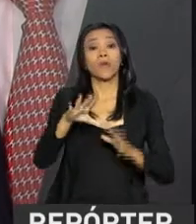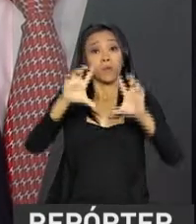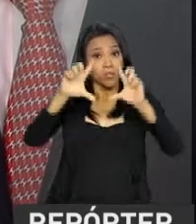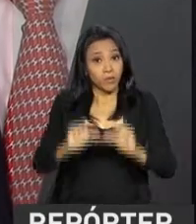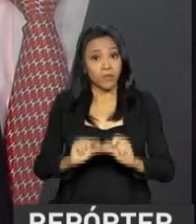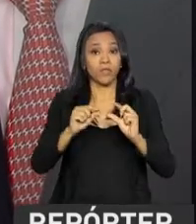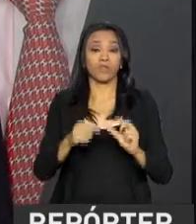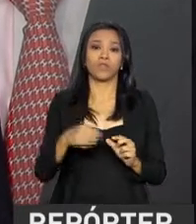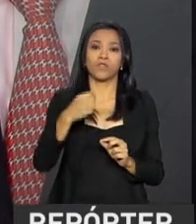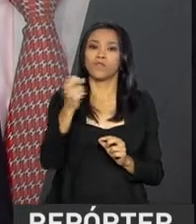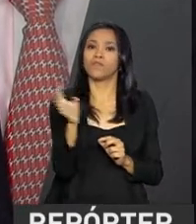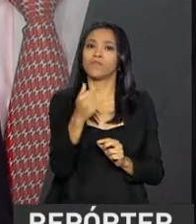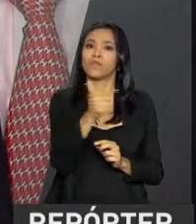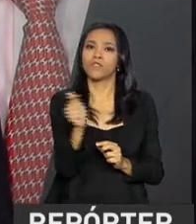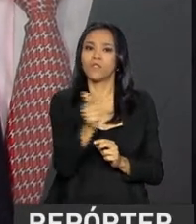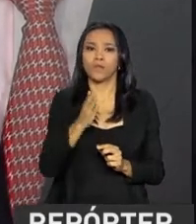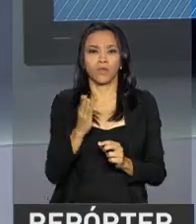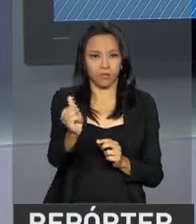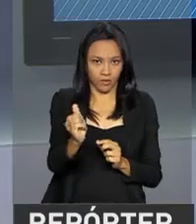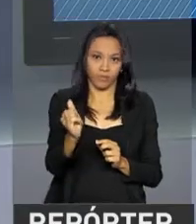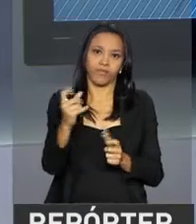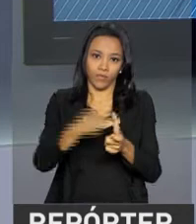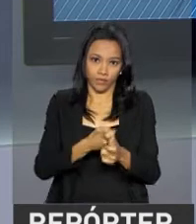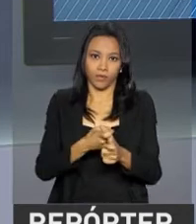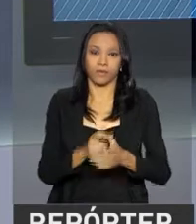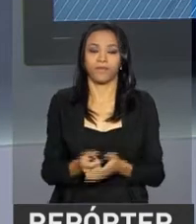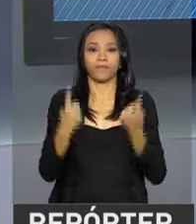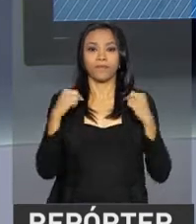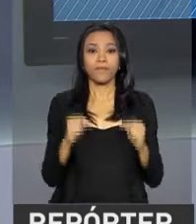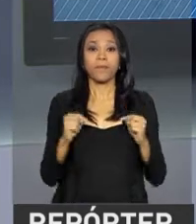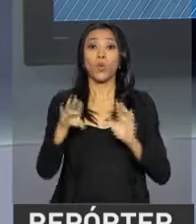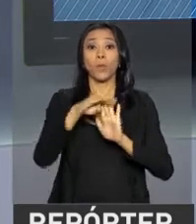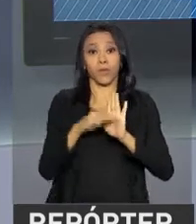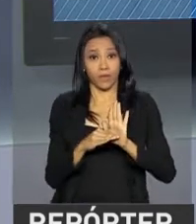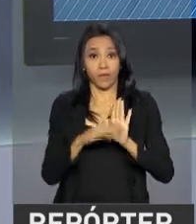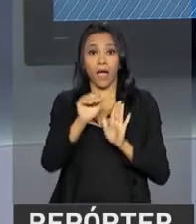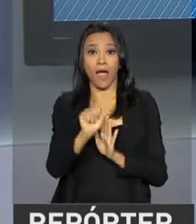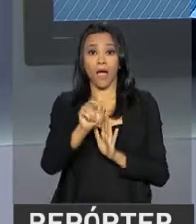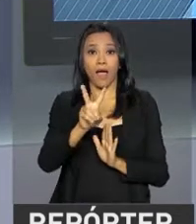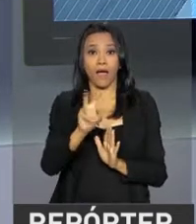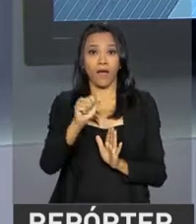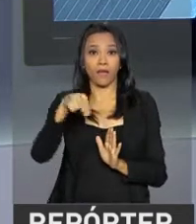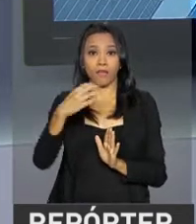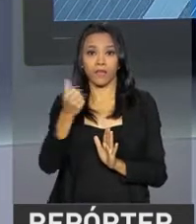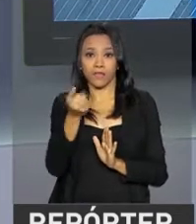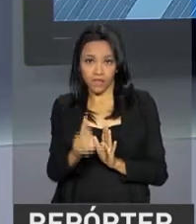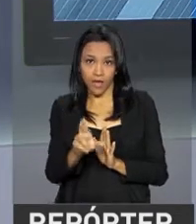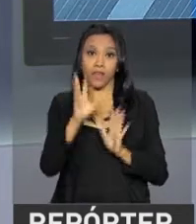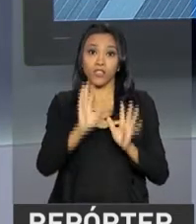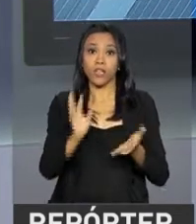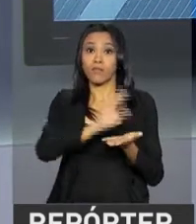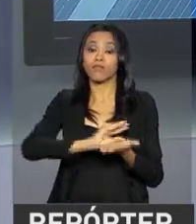22 bilhões de reais da nossa dívida. O programa Avançar Parcerias já transferiu para a iniciativa